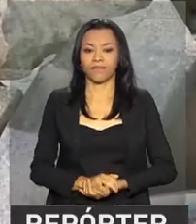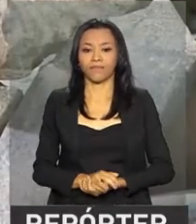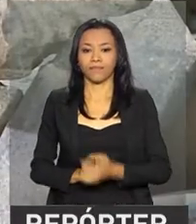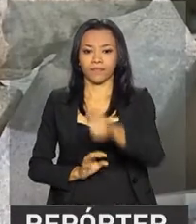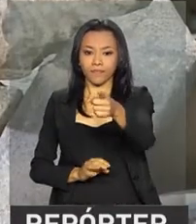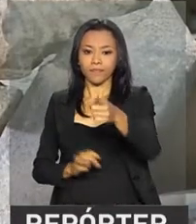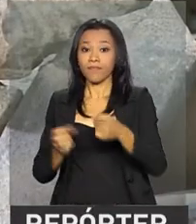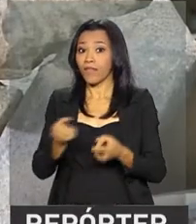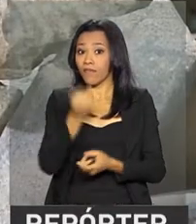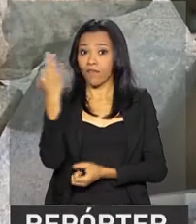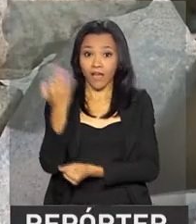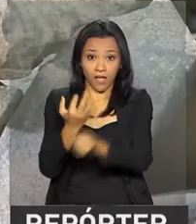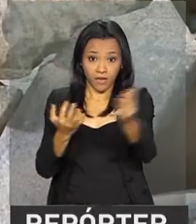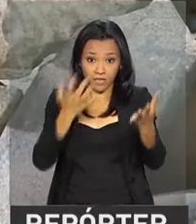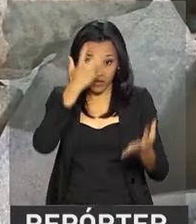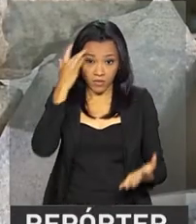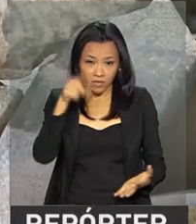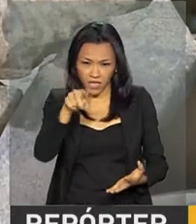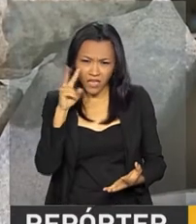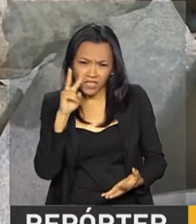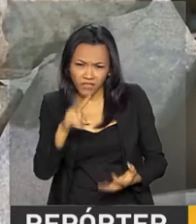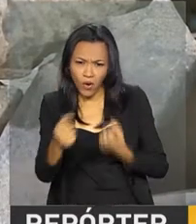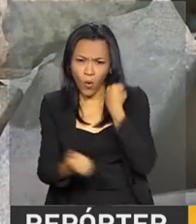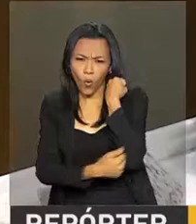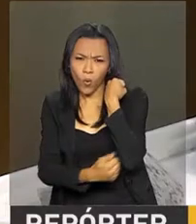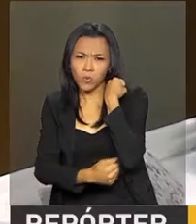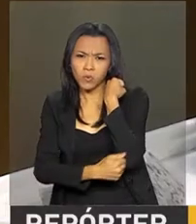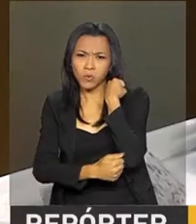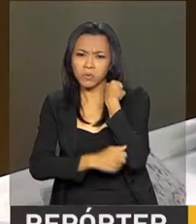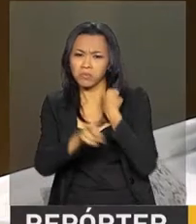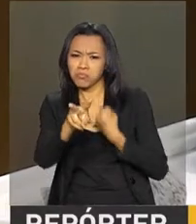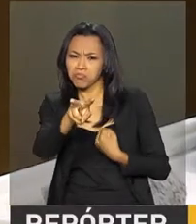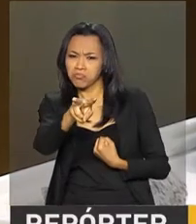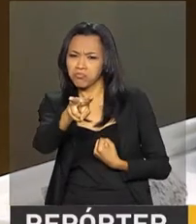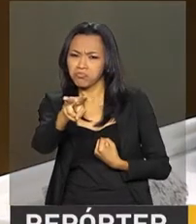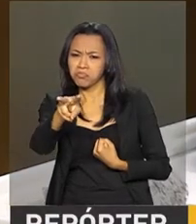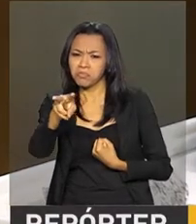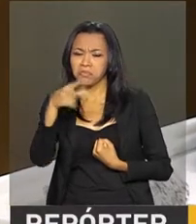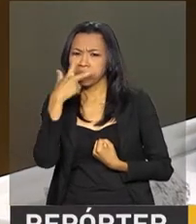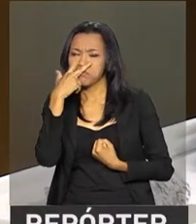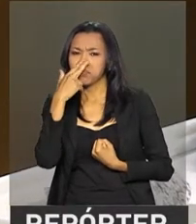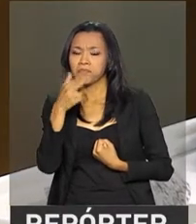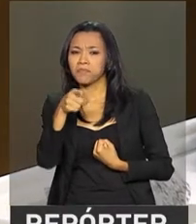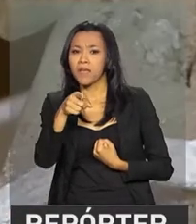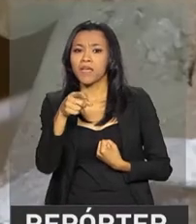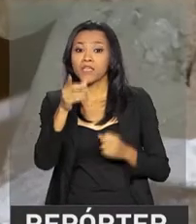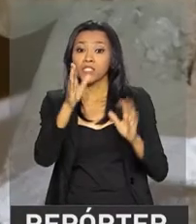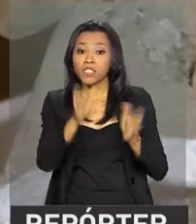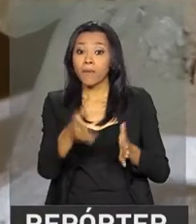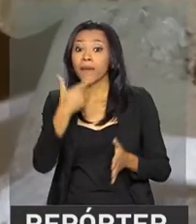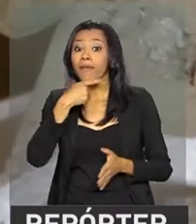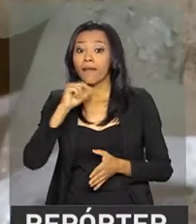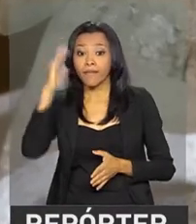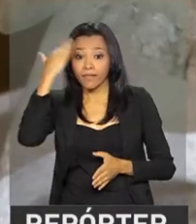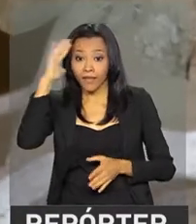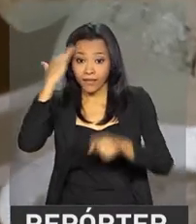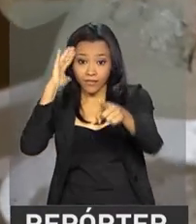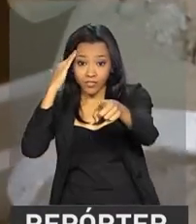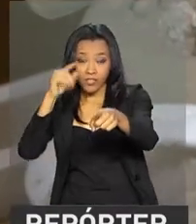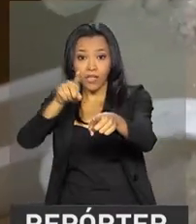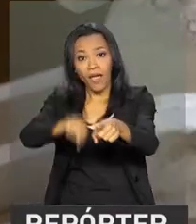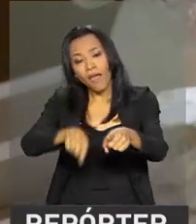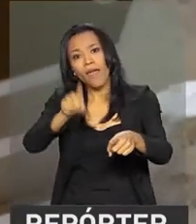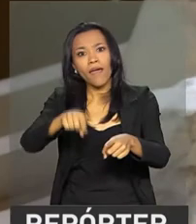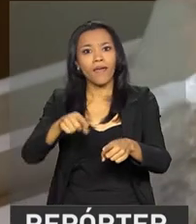muita gente esses pequenos pedaços de ossos poderiam passar despercebidos já para quem entende do assunto são